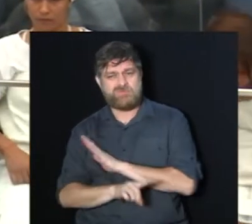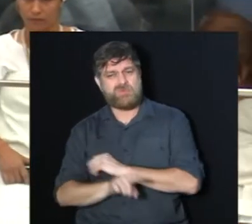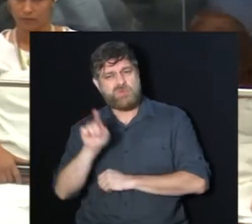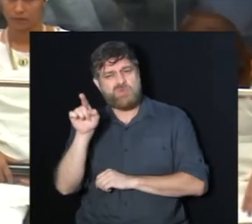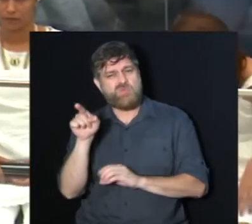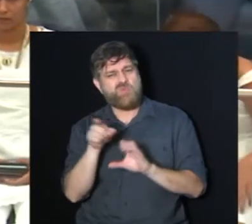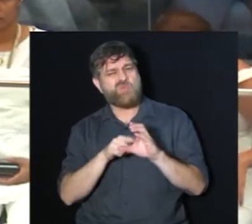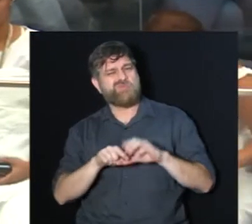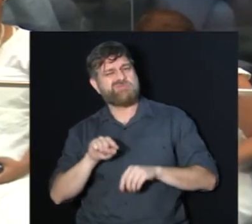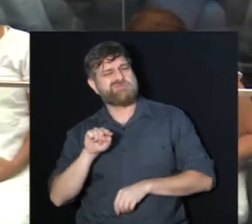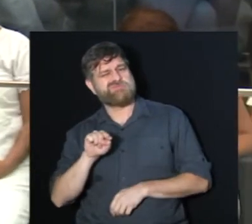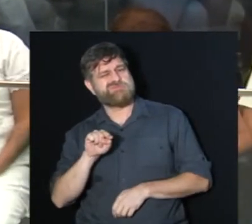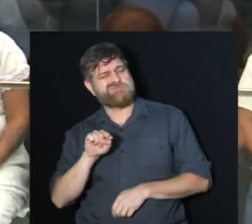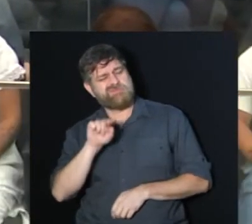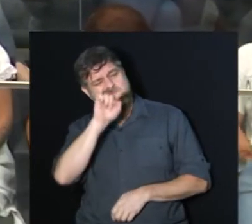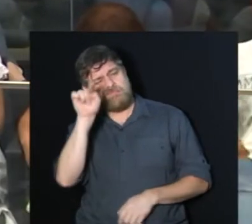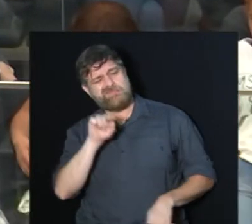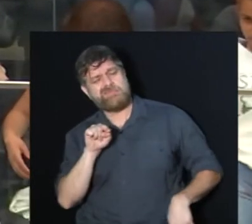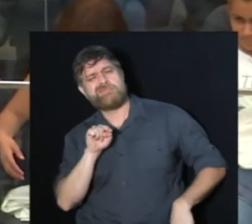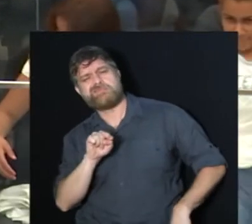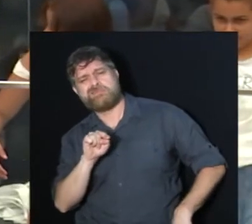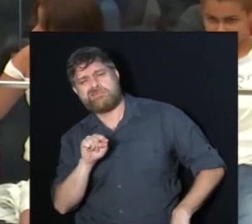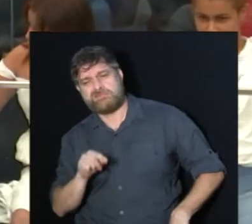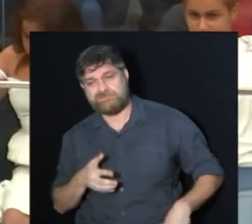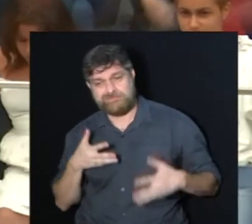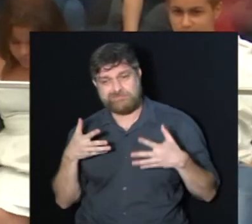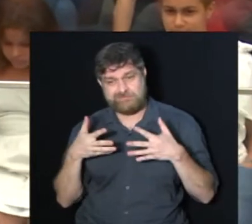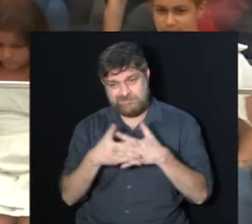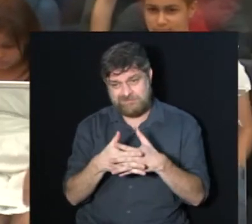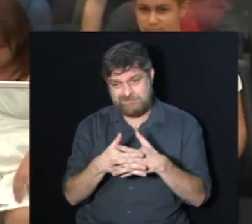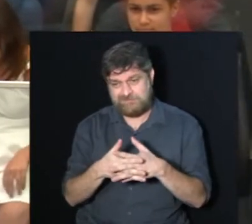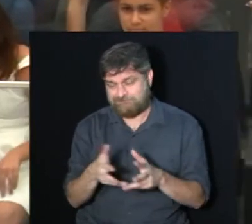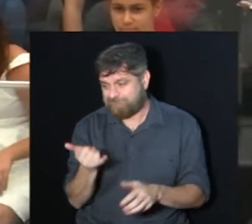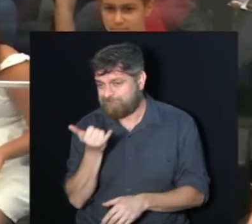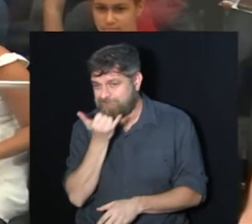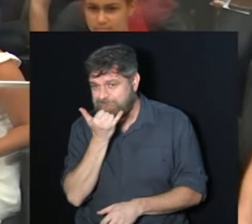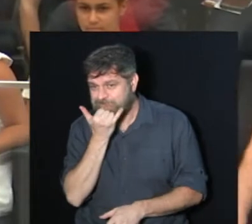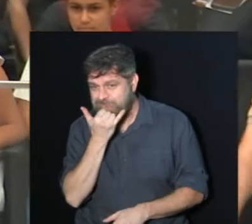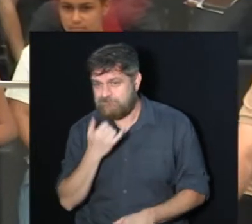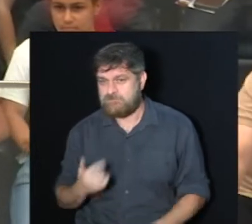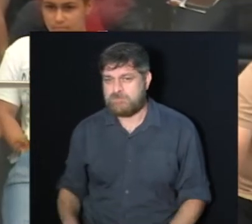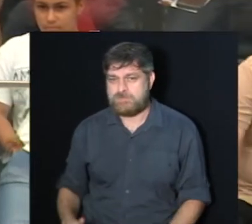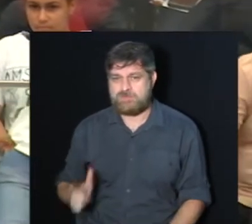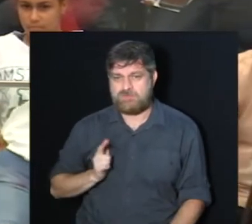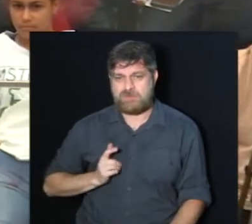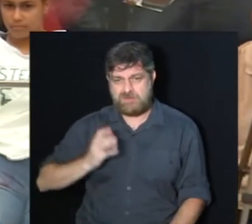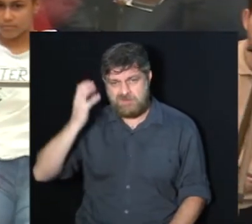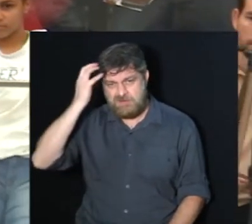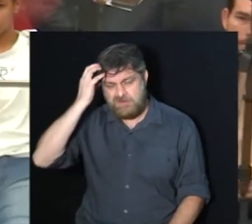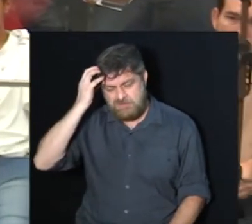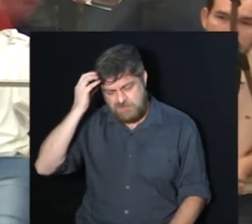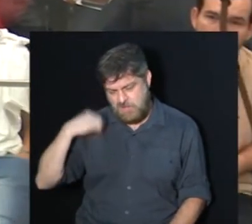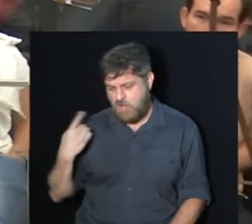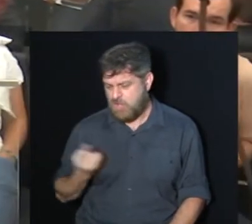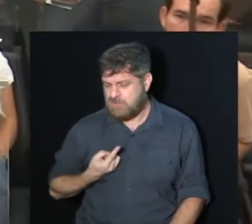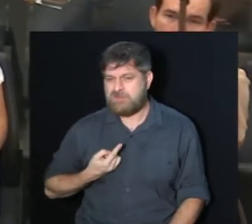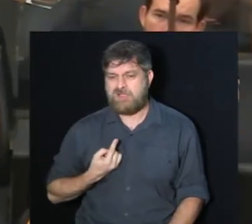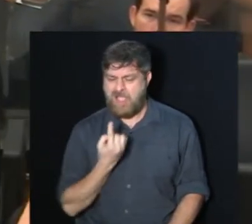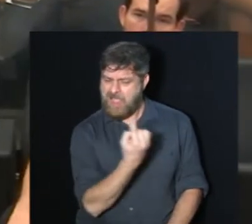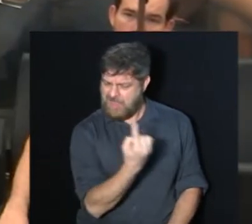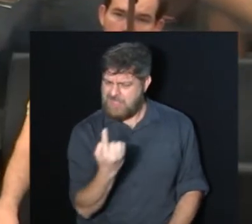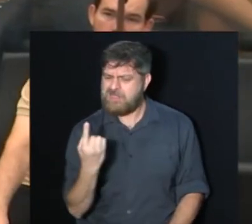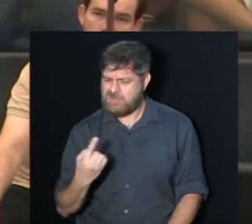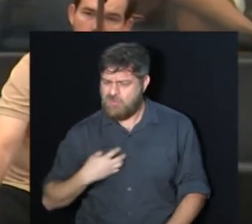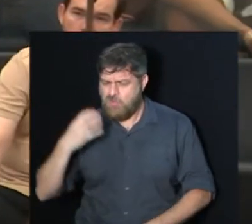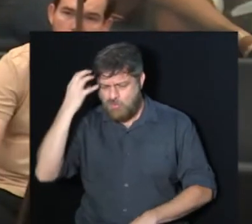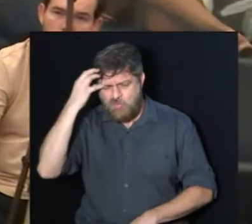Será? É complicado, né? Às vezes eu já peço desculpa. Será que nós não temos culpa disso? Não, todos nós estamos aqui. Às